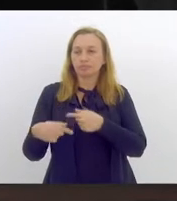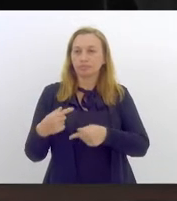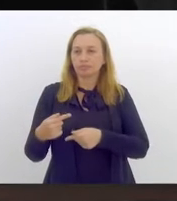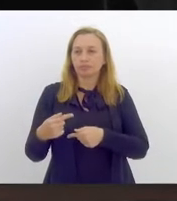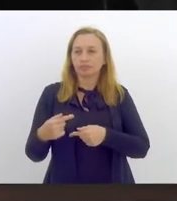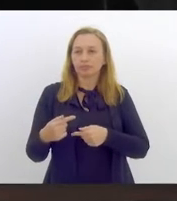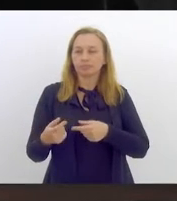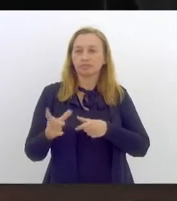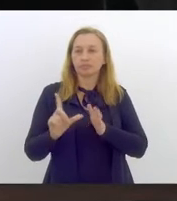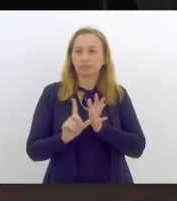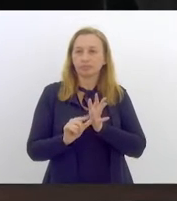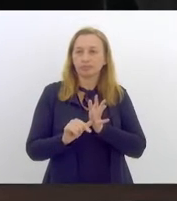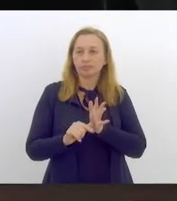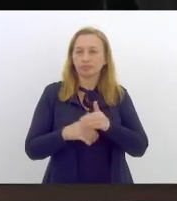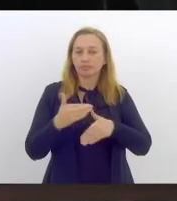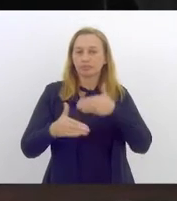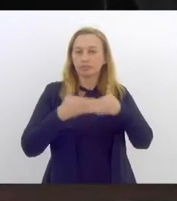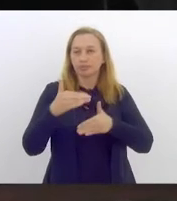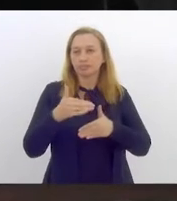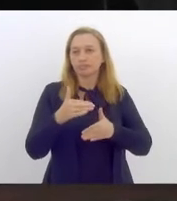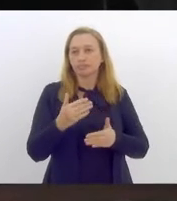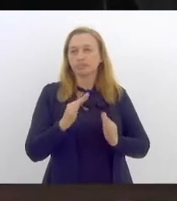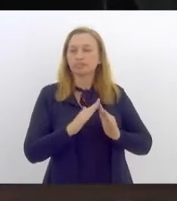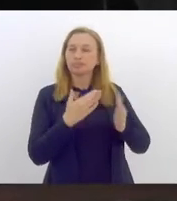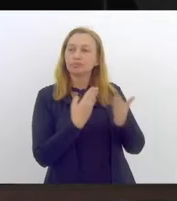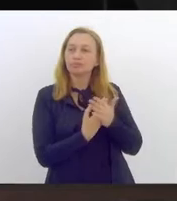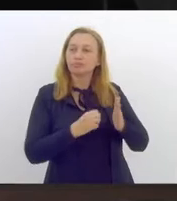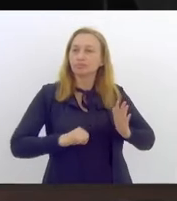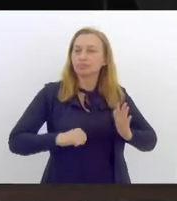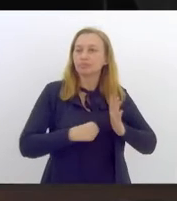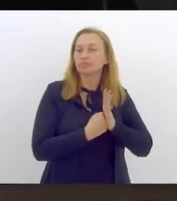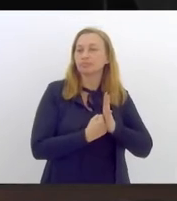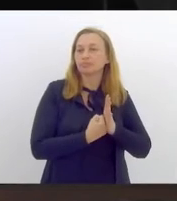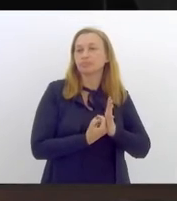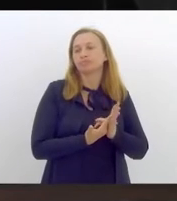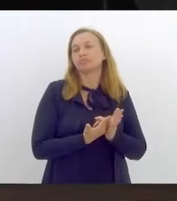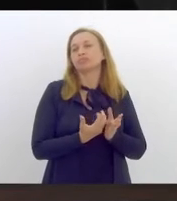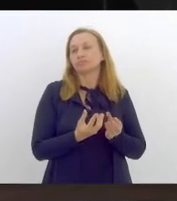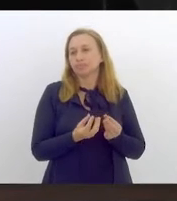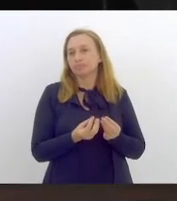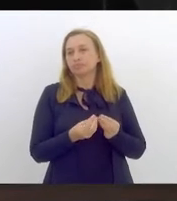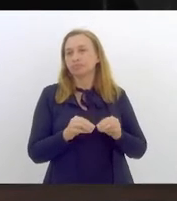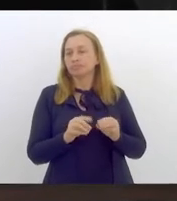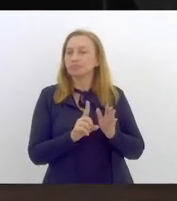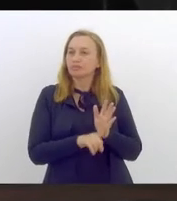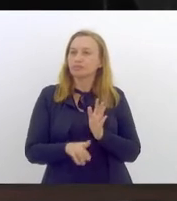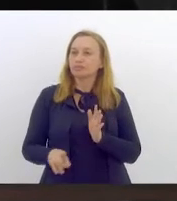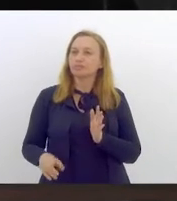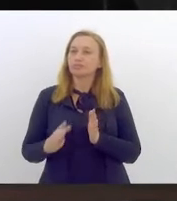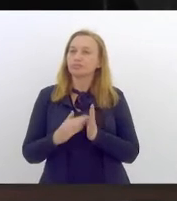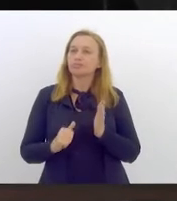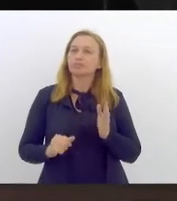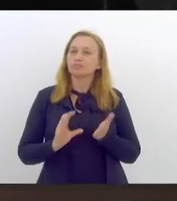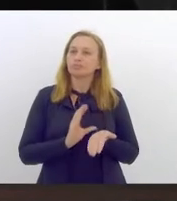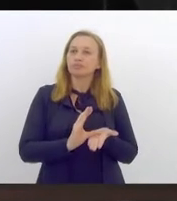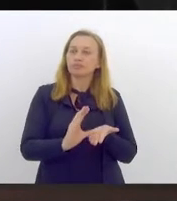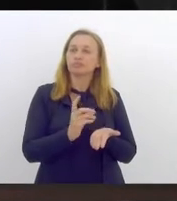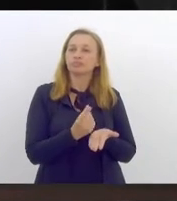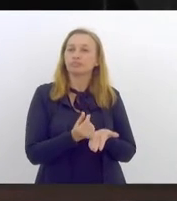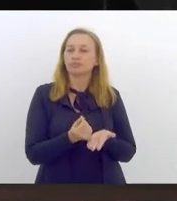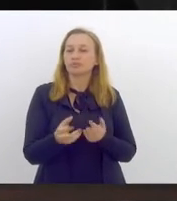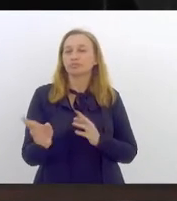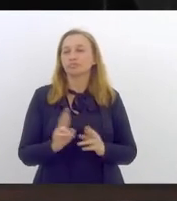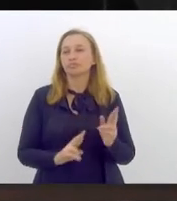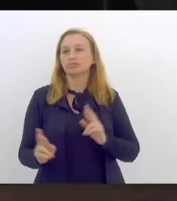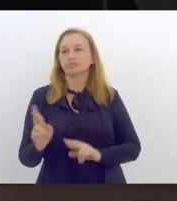no desenvolvimento escolar, vai ser impactada com esse pouco, com essa retirada de investimento na